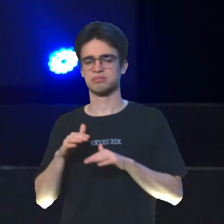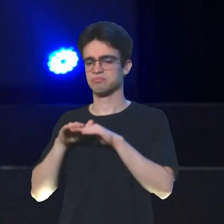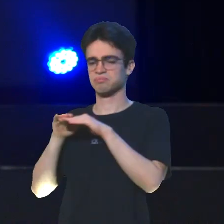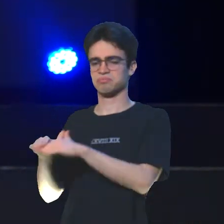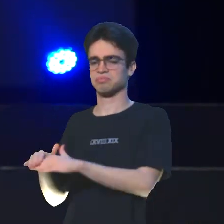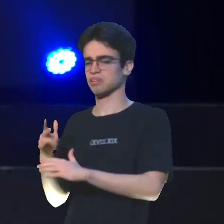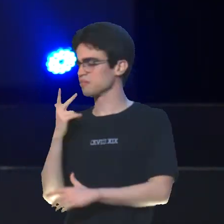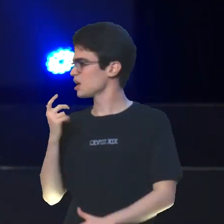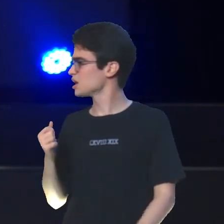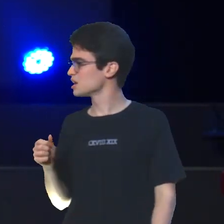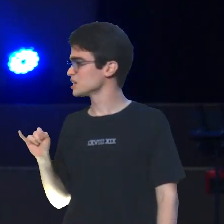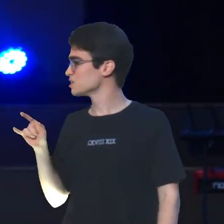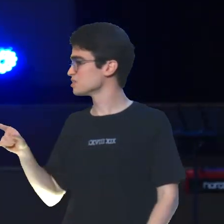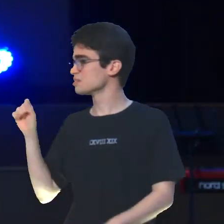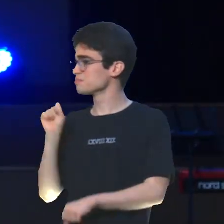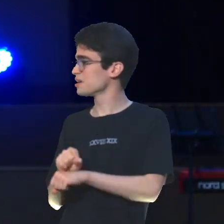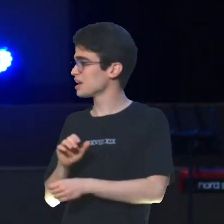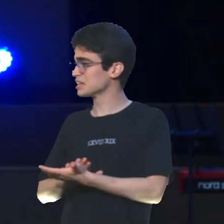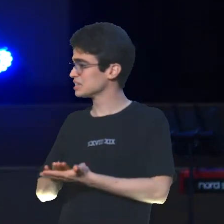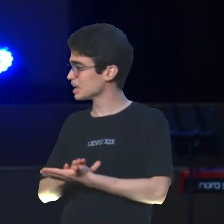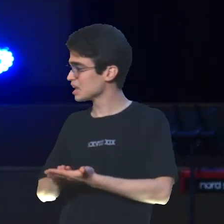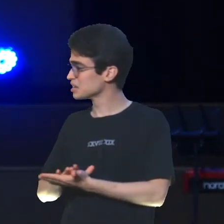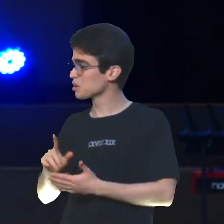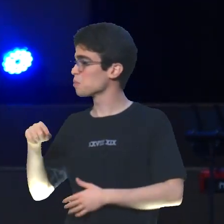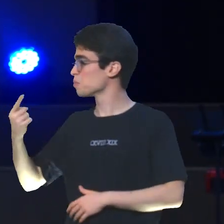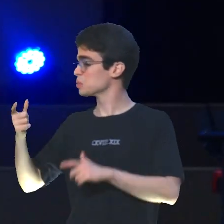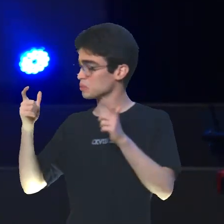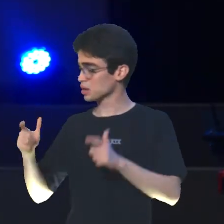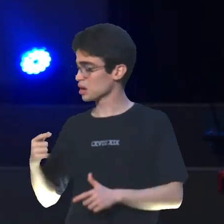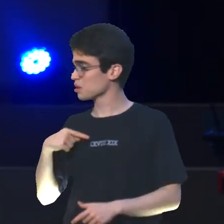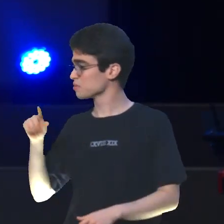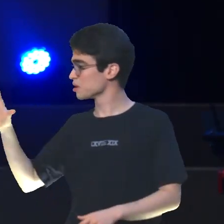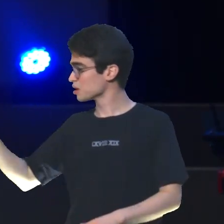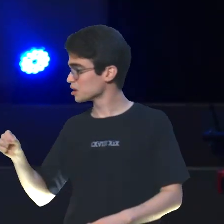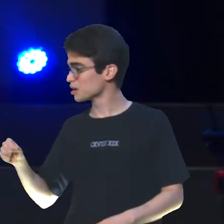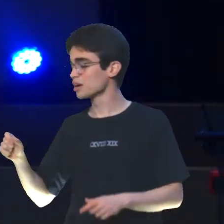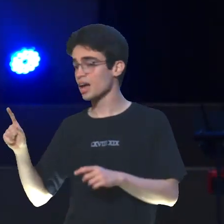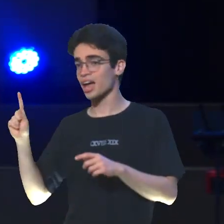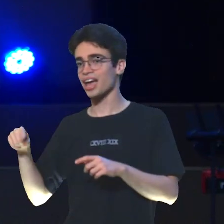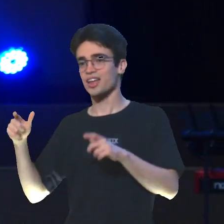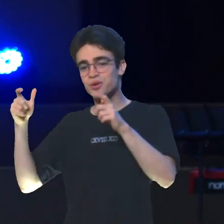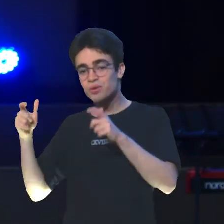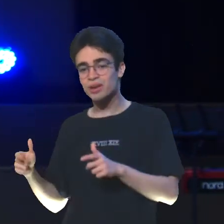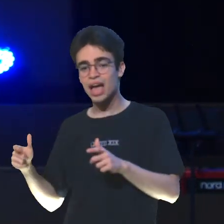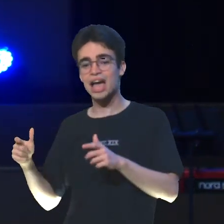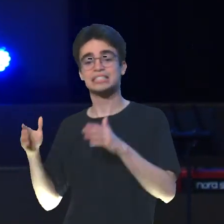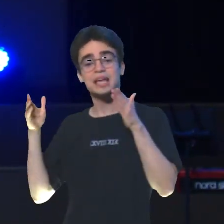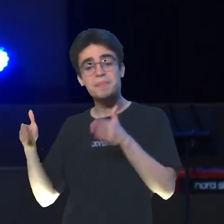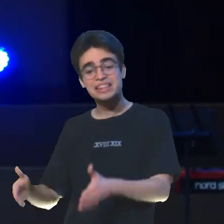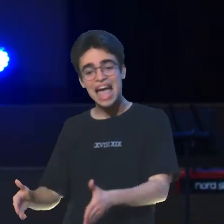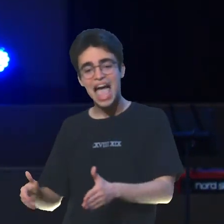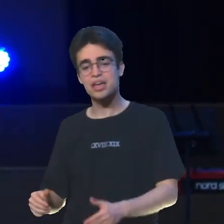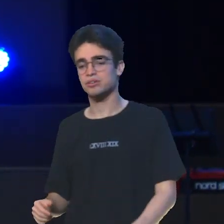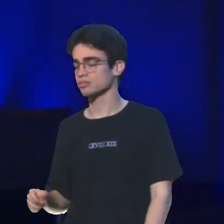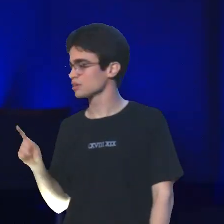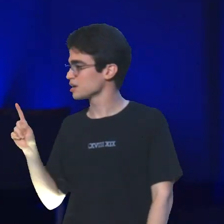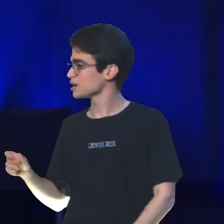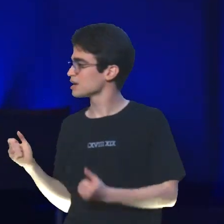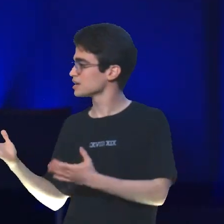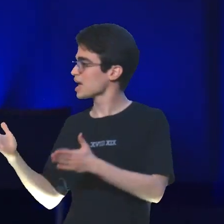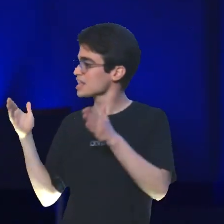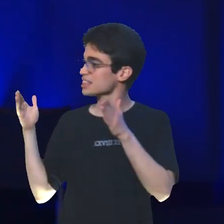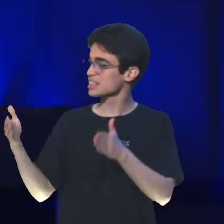cara, se você não parar, o próximo lugar que eu vou te buscar vai ser no necrotério. E vai ser para te